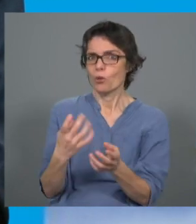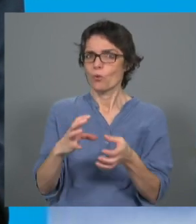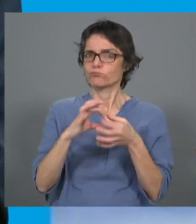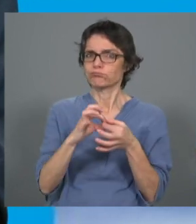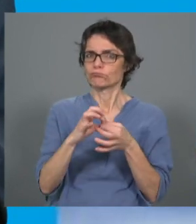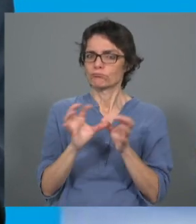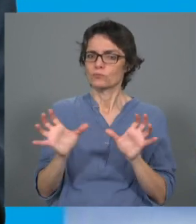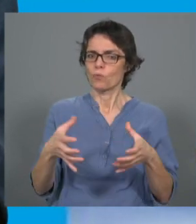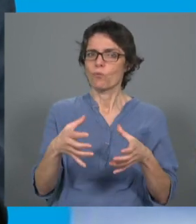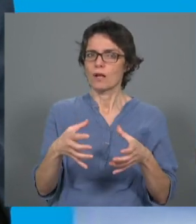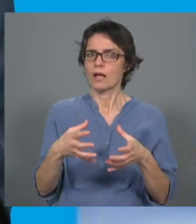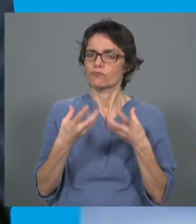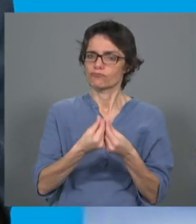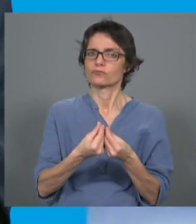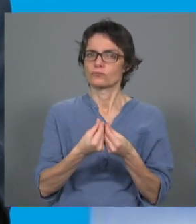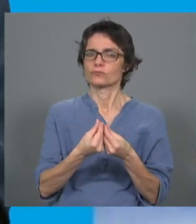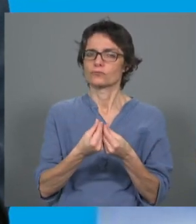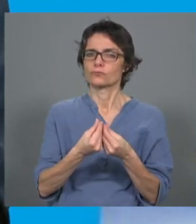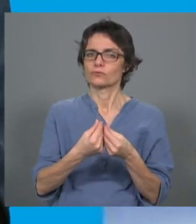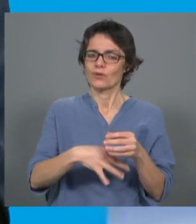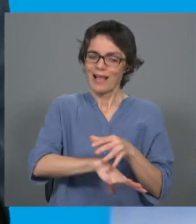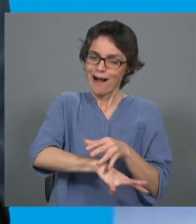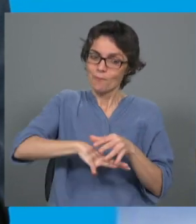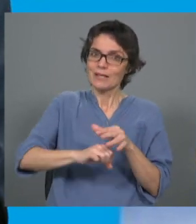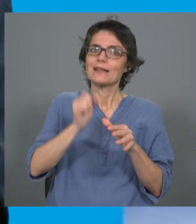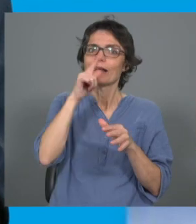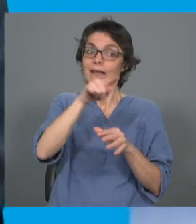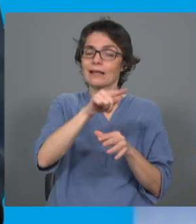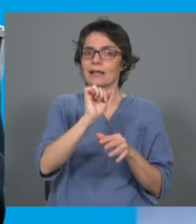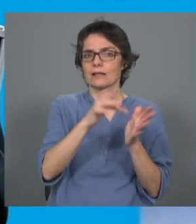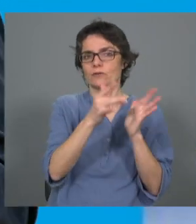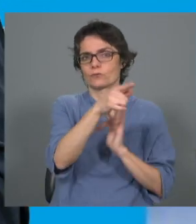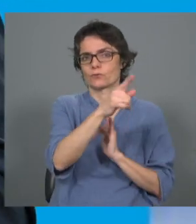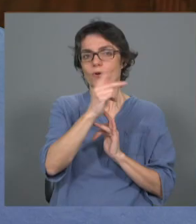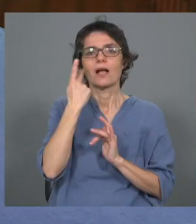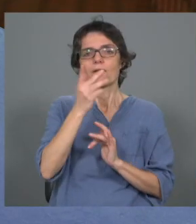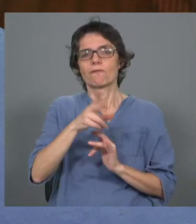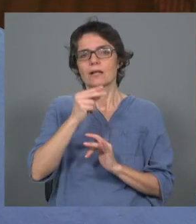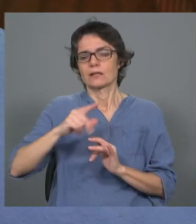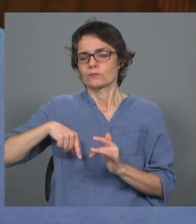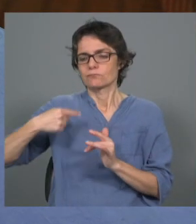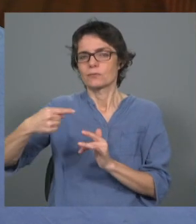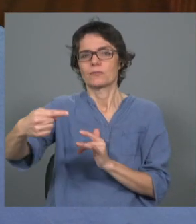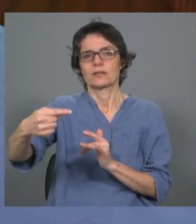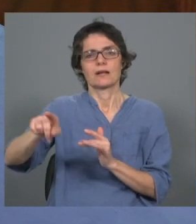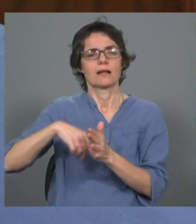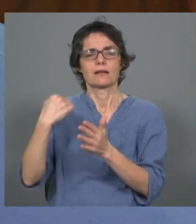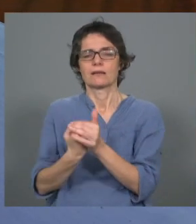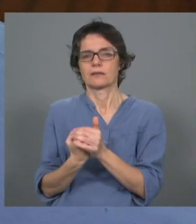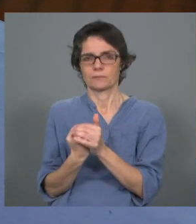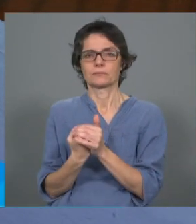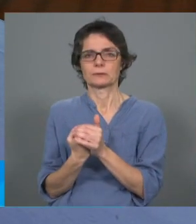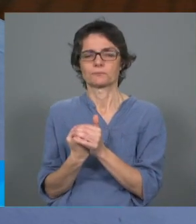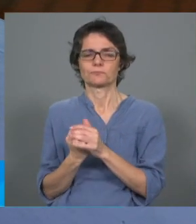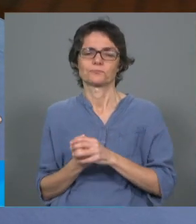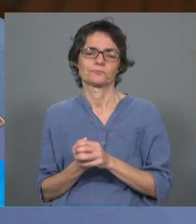comunidade enraizada em Jesus Cristo, então temos uma nova vida. E o desafio para os acólitos é exatamente isso. Ou seja, Os acólitos têm uma